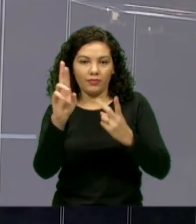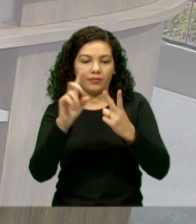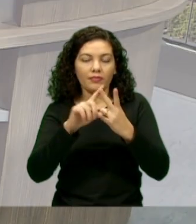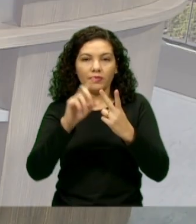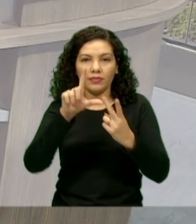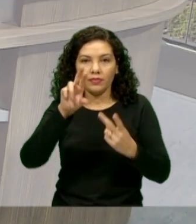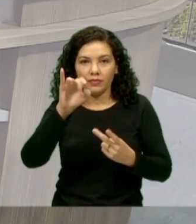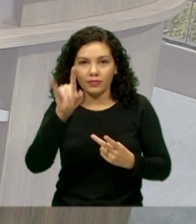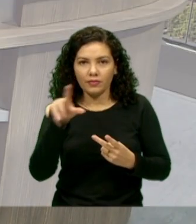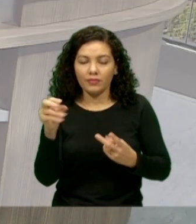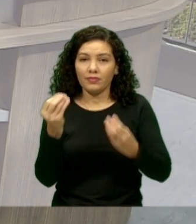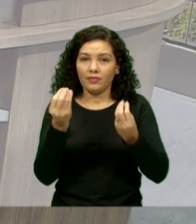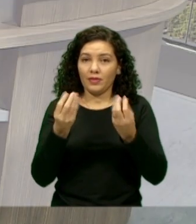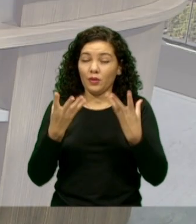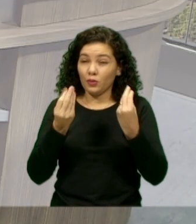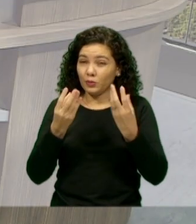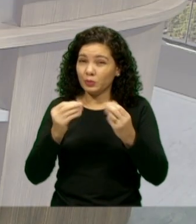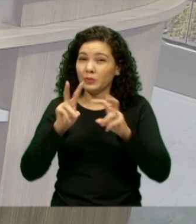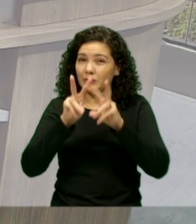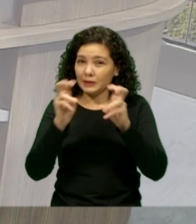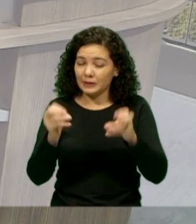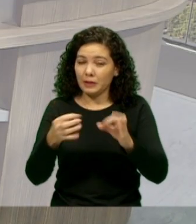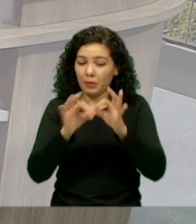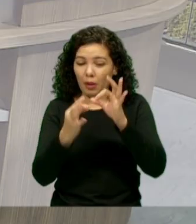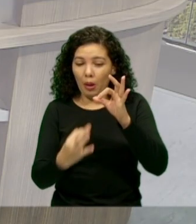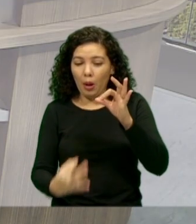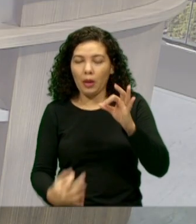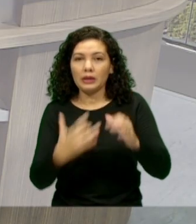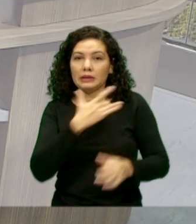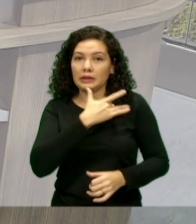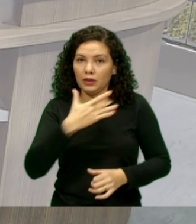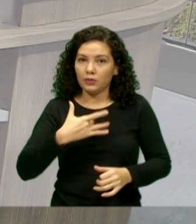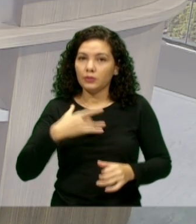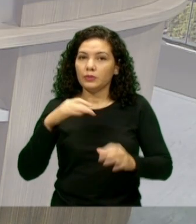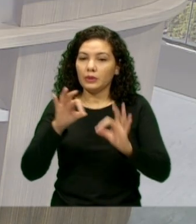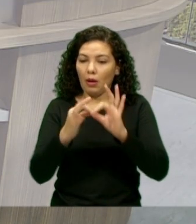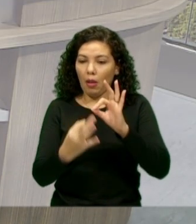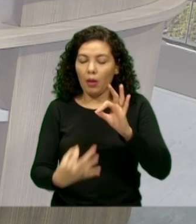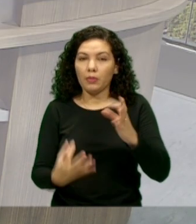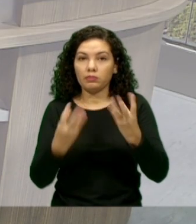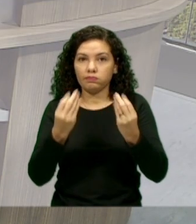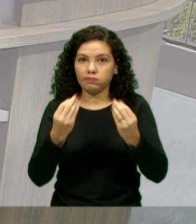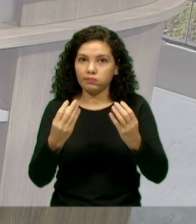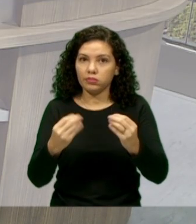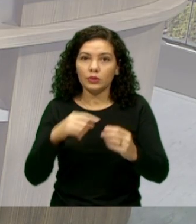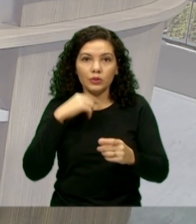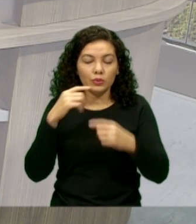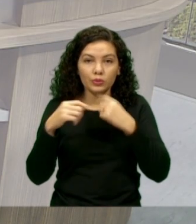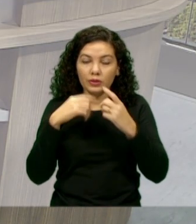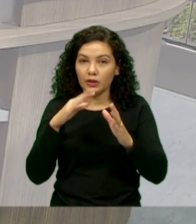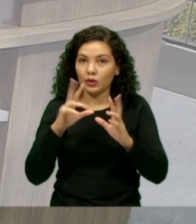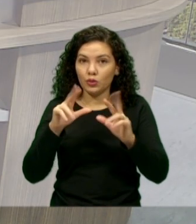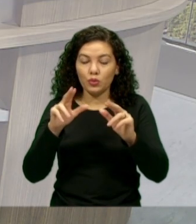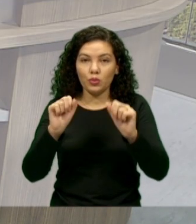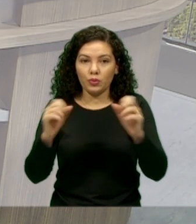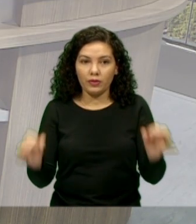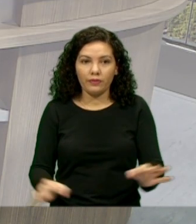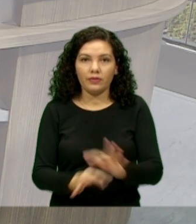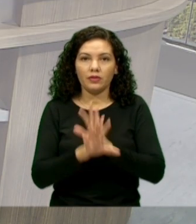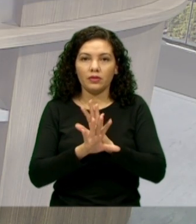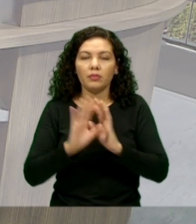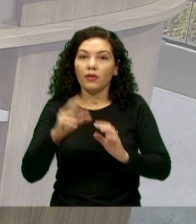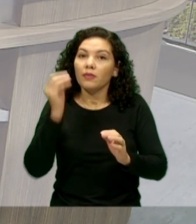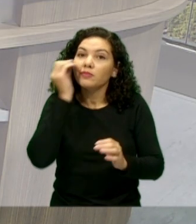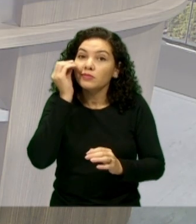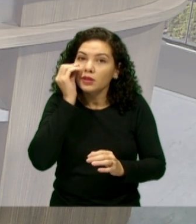Gente, é muita coisa na nossa pauta, porque a saúde é tema que não se esgota nunca, a gente não consegue nunca vencer. Mas vamos tentar que